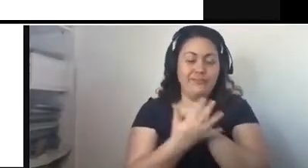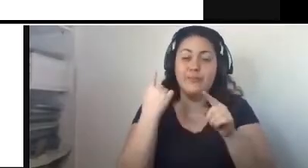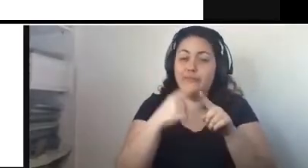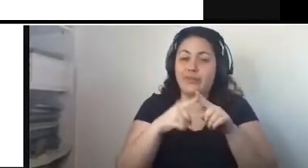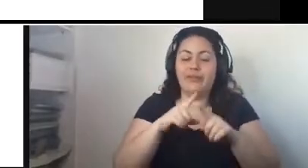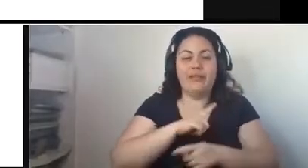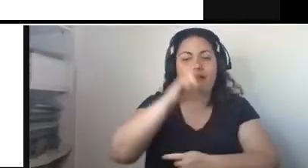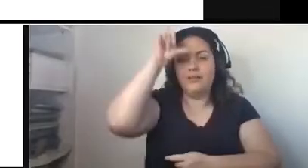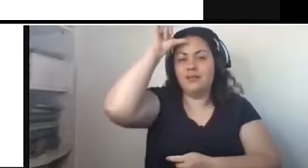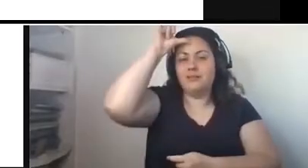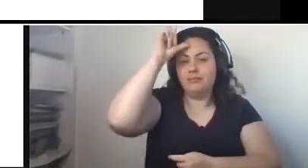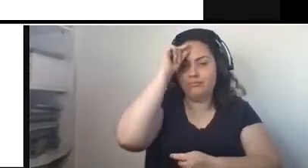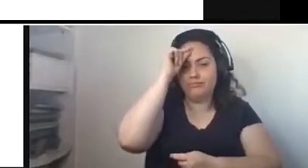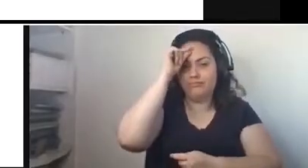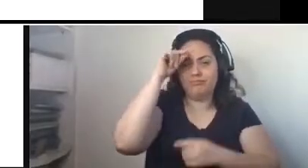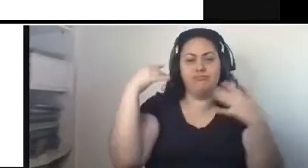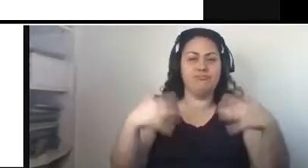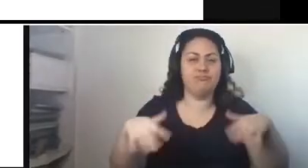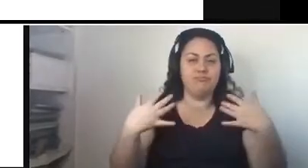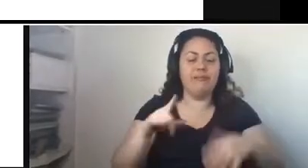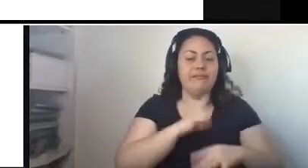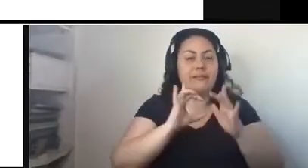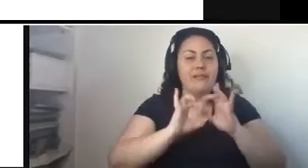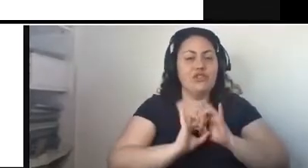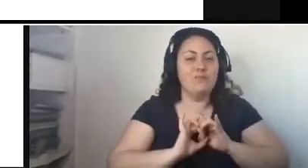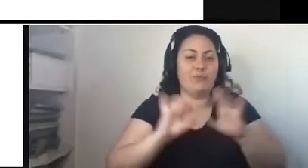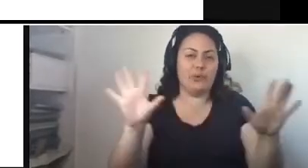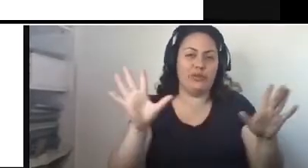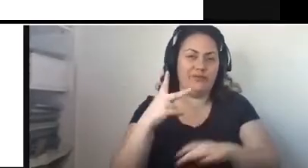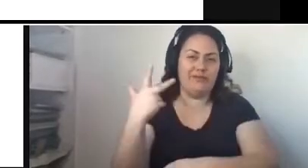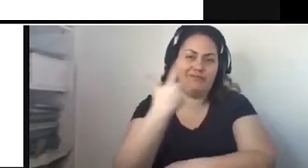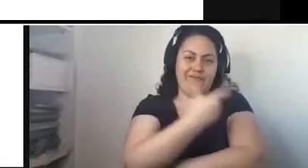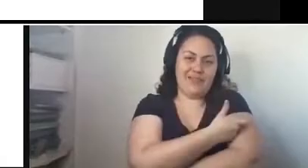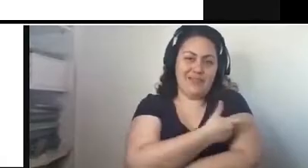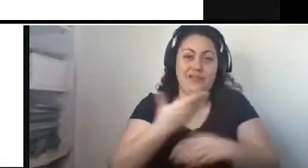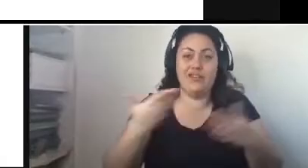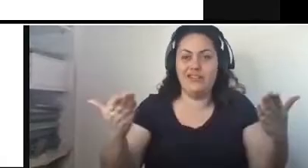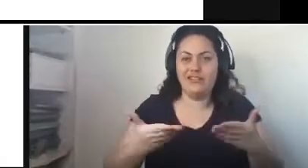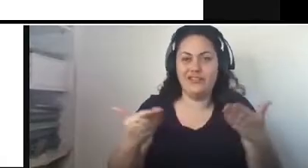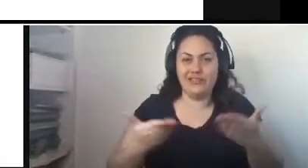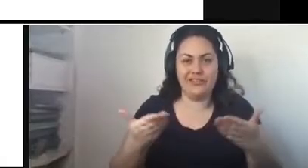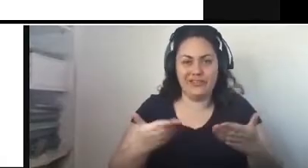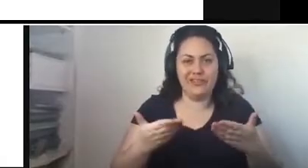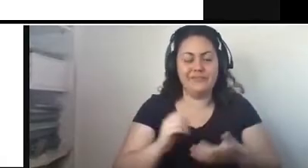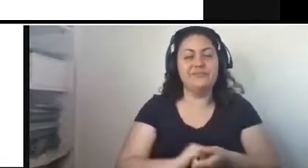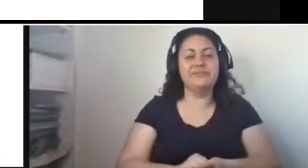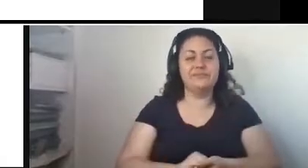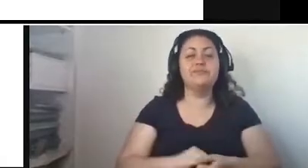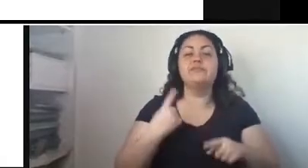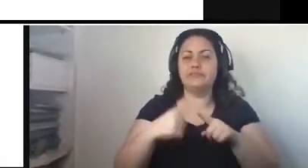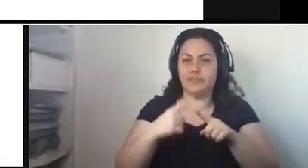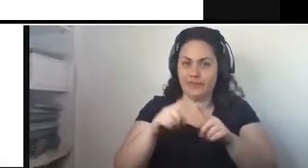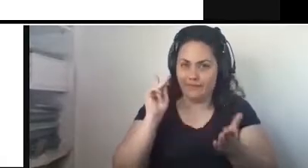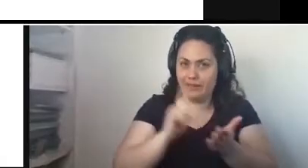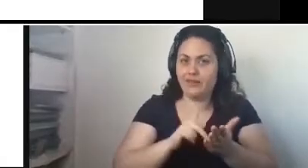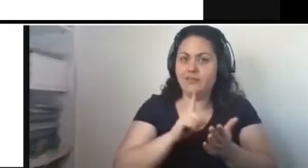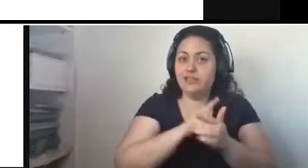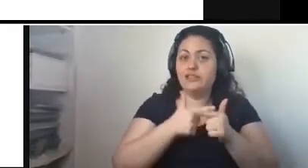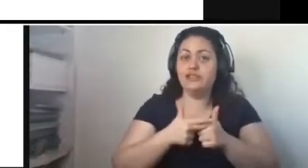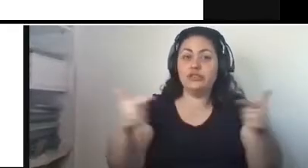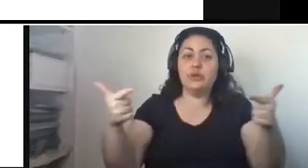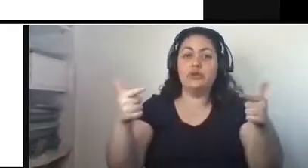satisfação essa disponibilidade da vacina, dessas vacinas, né, eficazes. A gente realmente deu uma sorte desse vírus